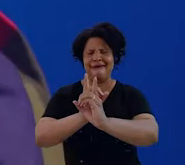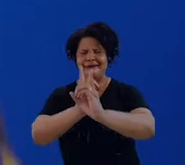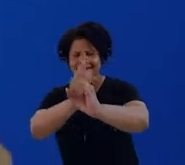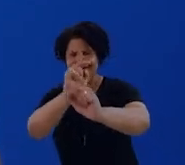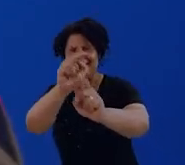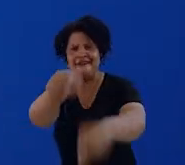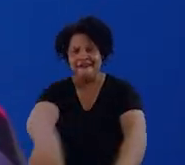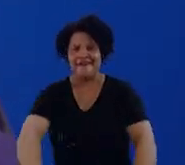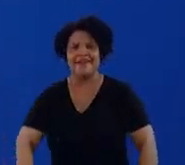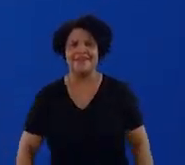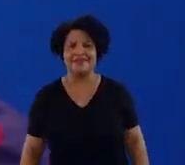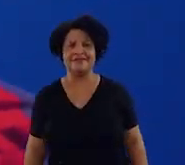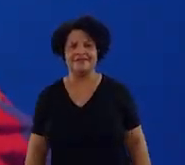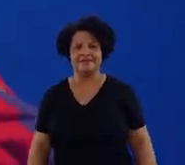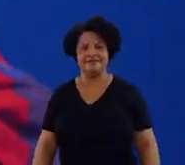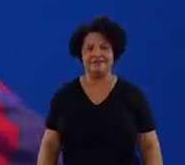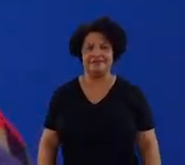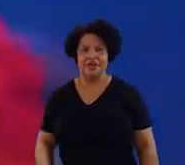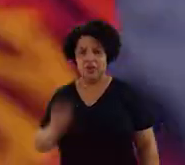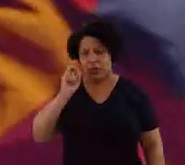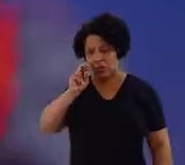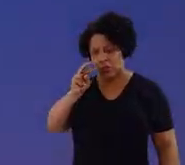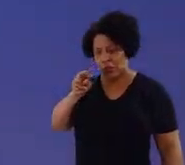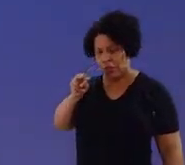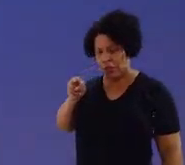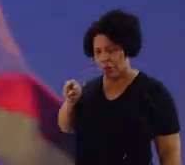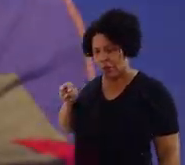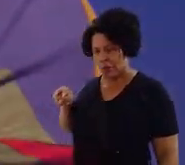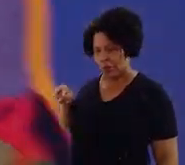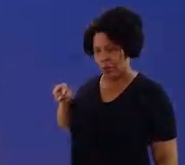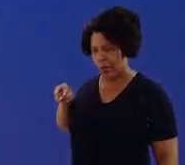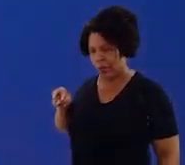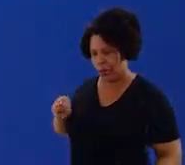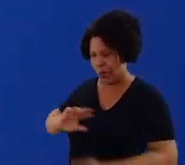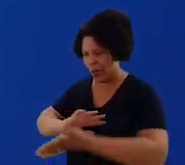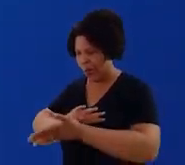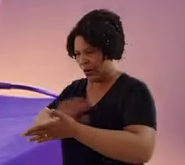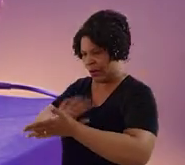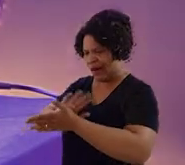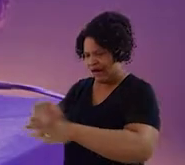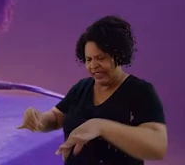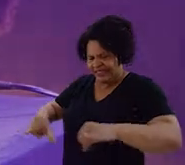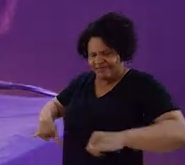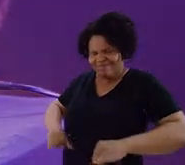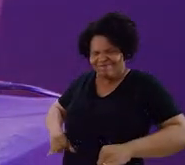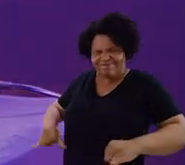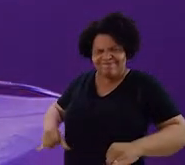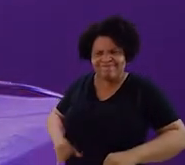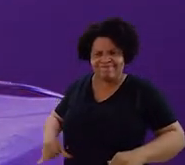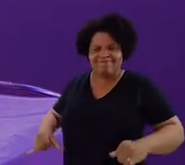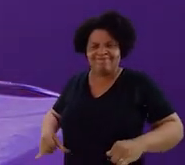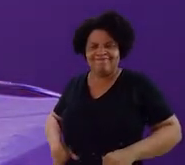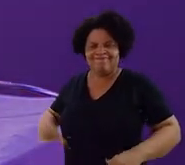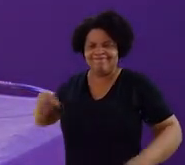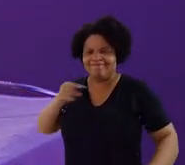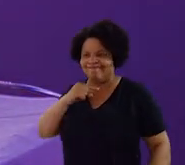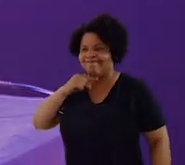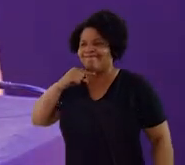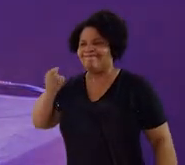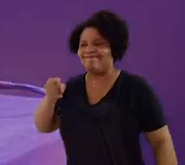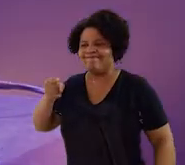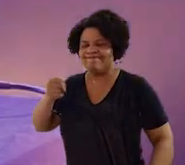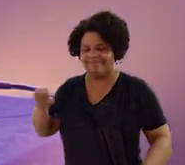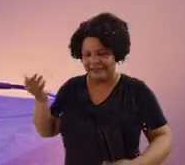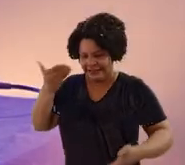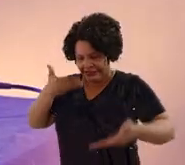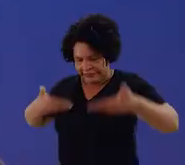Strike. Lá na crescer, tá na putline, não me deram saída. Guerra, sofrimento interno, trocadilho moderno pra uma terra